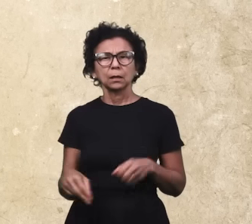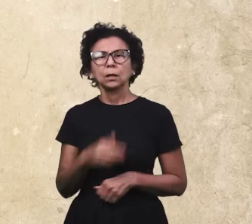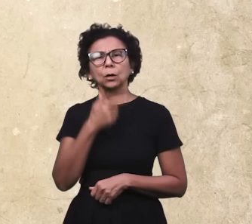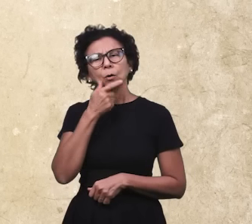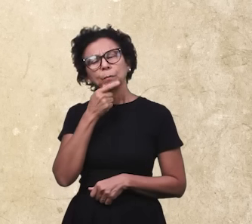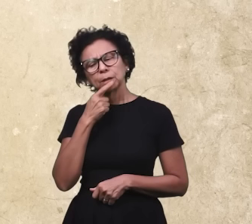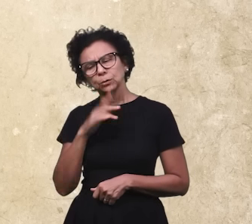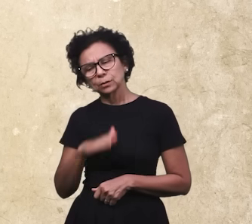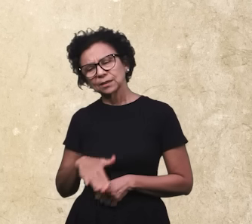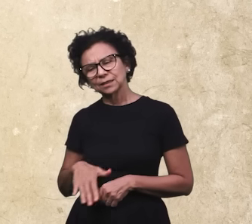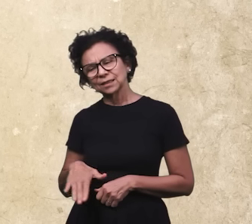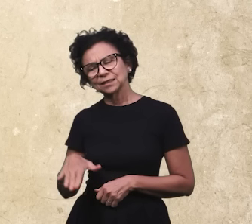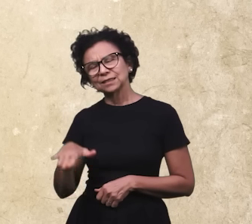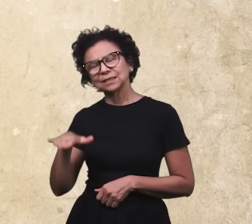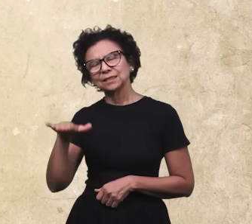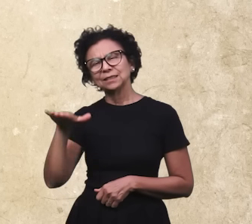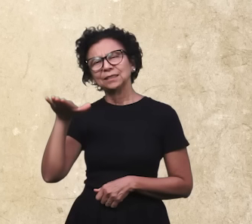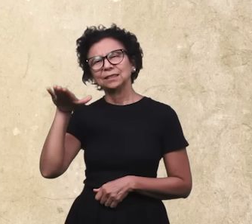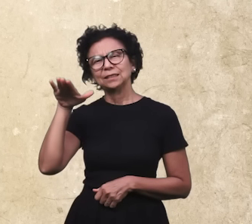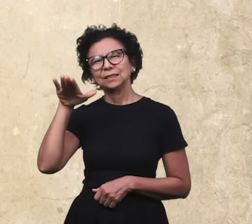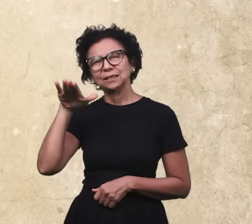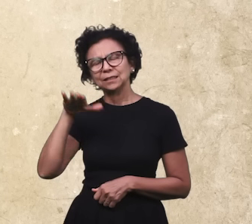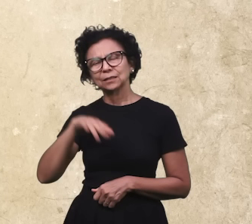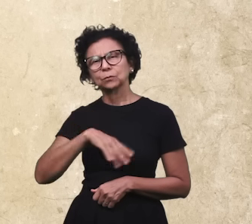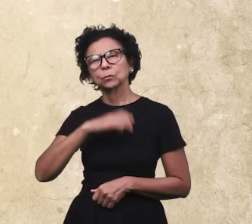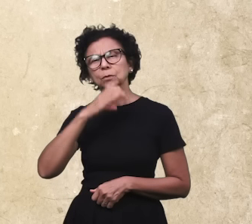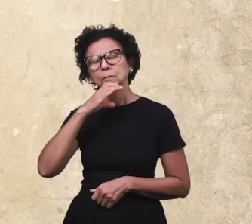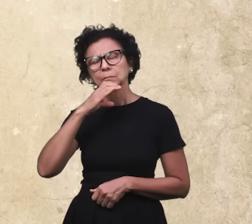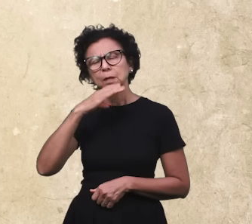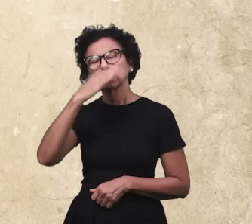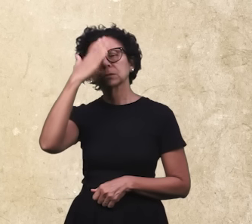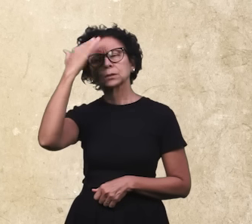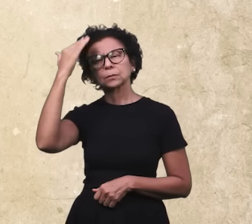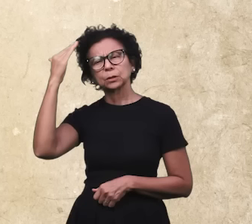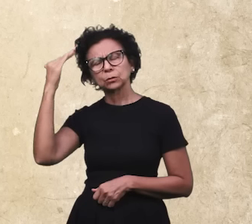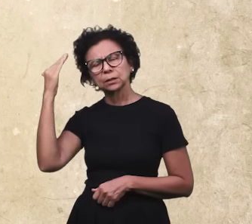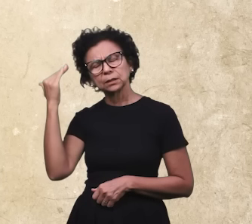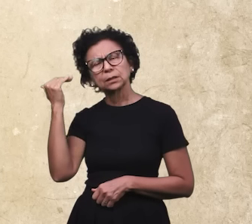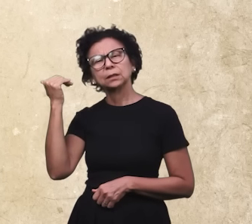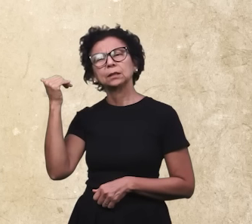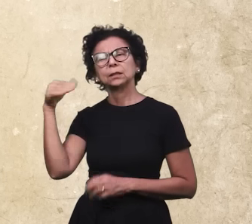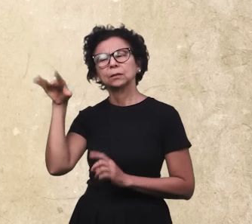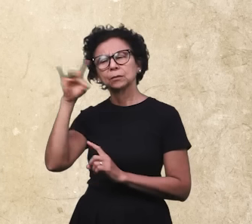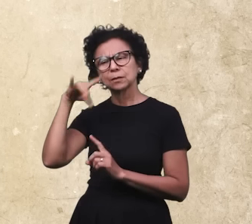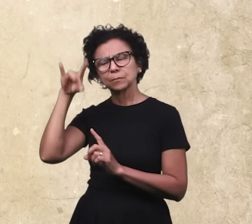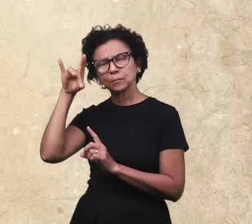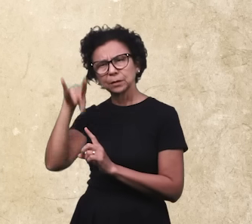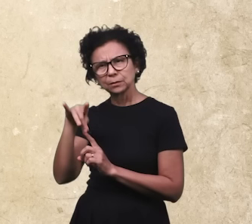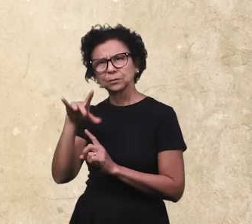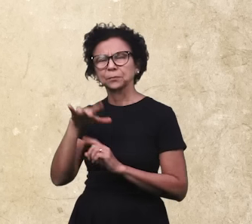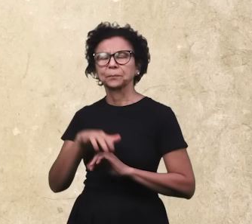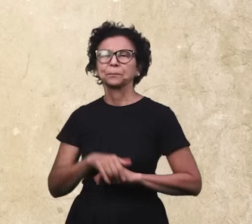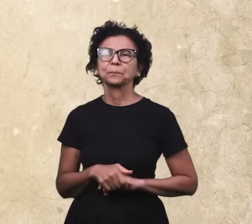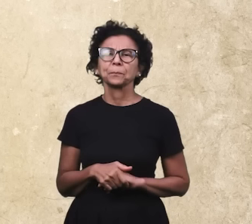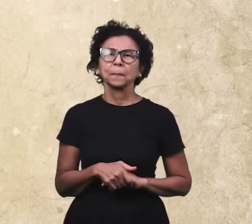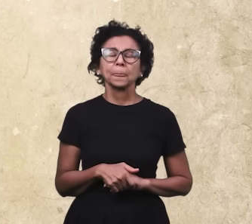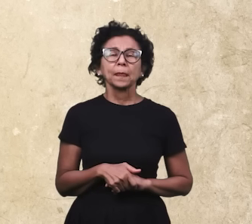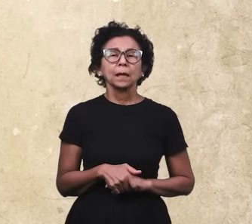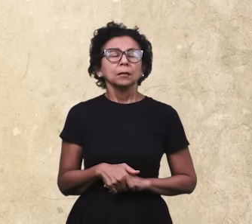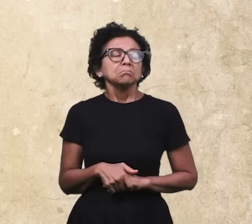sabedoria, e a graça de Deus estava sobre ele. Ora, todos os anos iam seus pais a